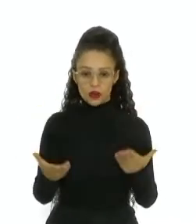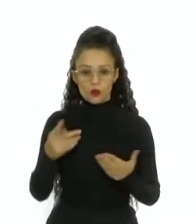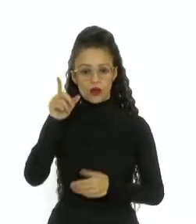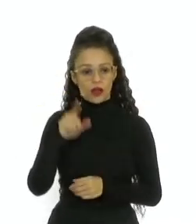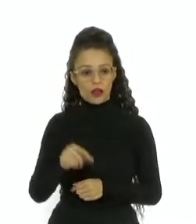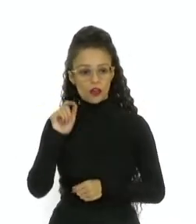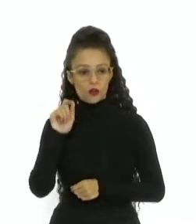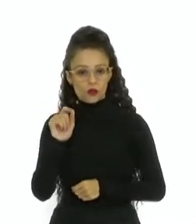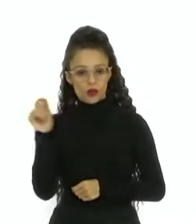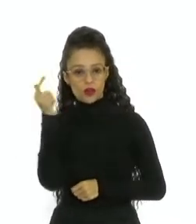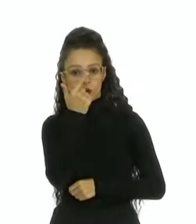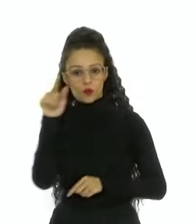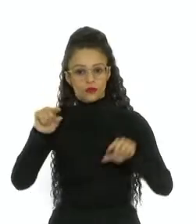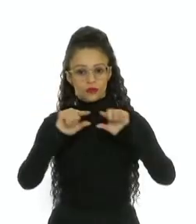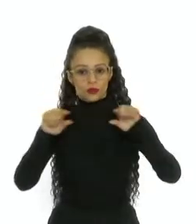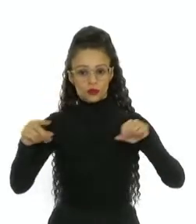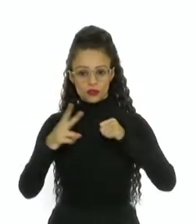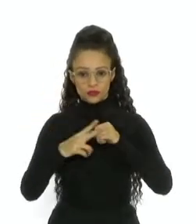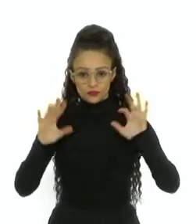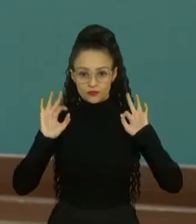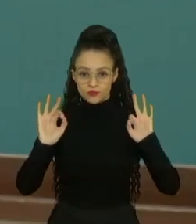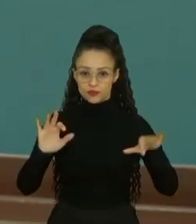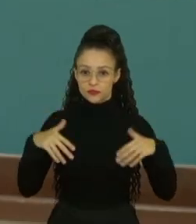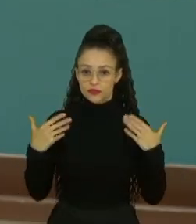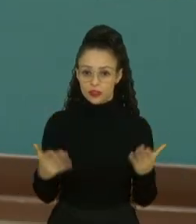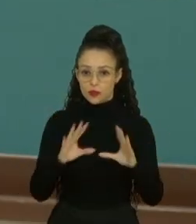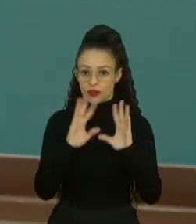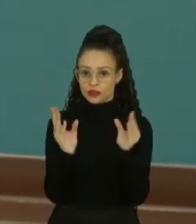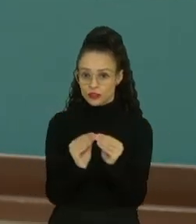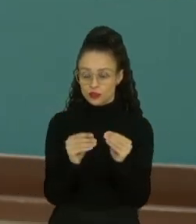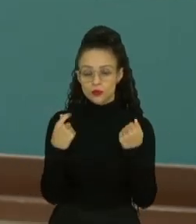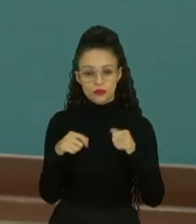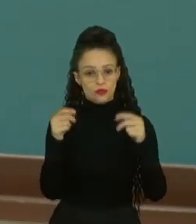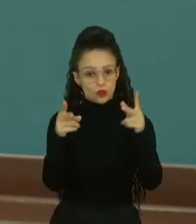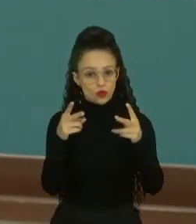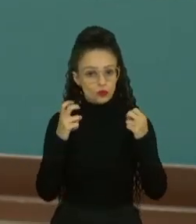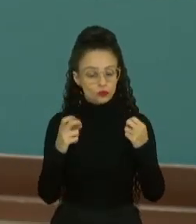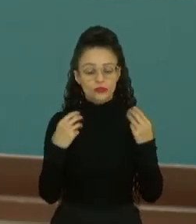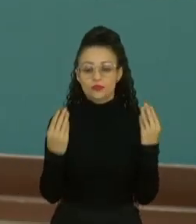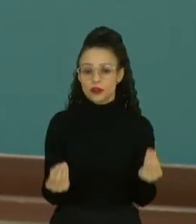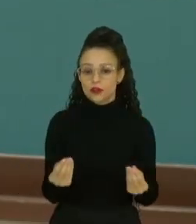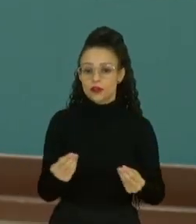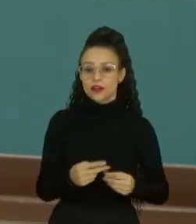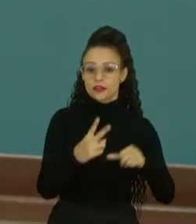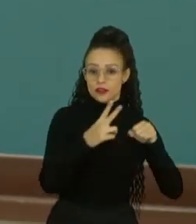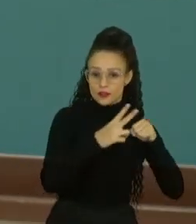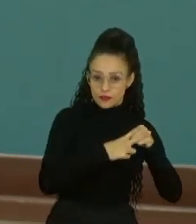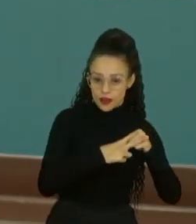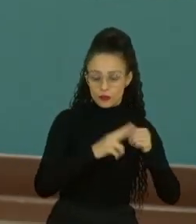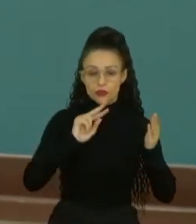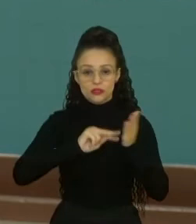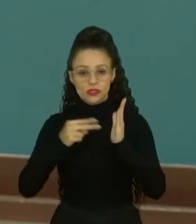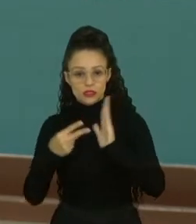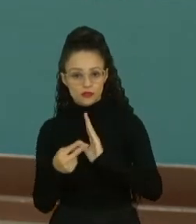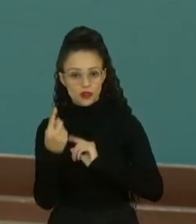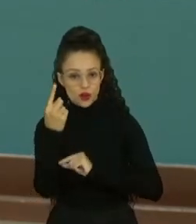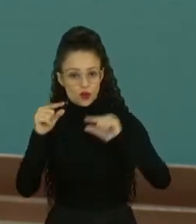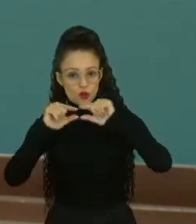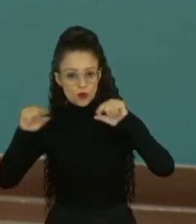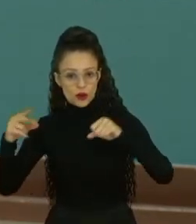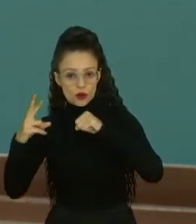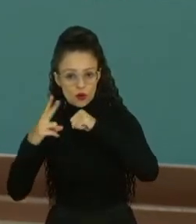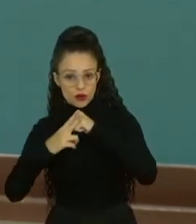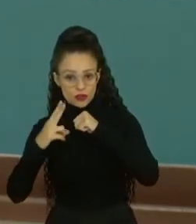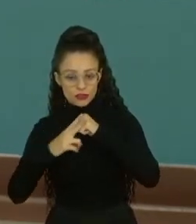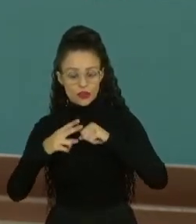representa outra oração, certo? Então, é isso que eu preciso observar. Cada verbo vai representar uma oração.